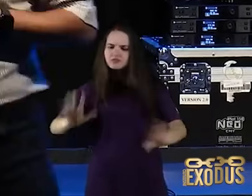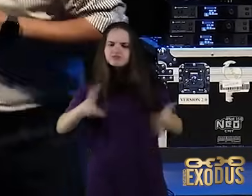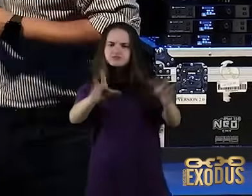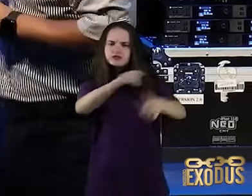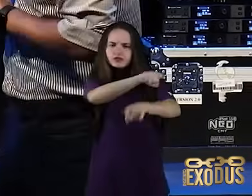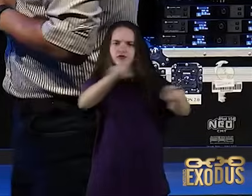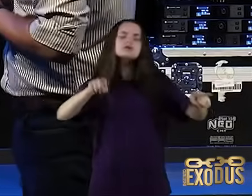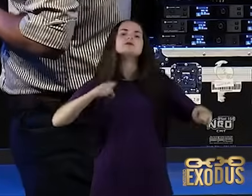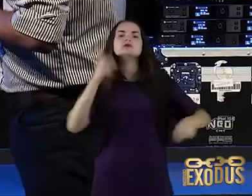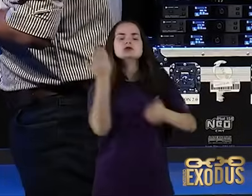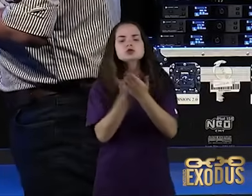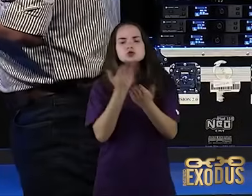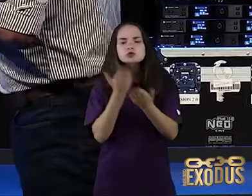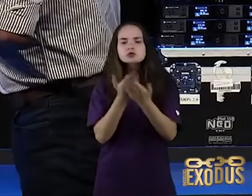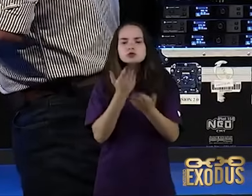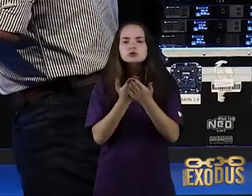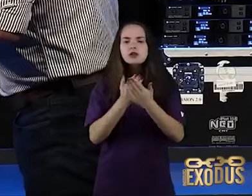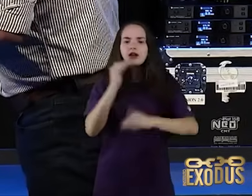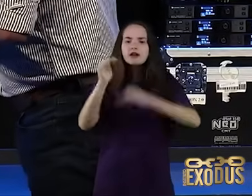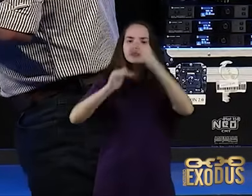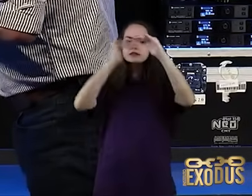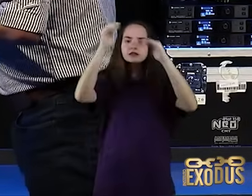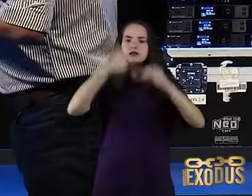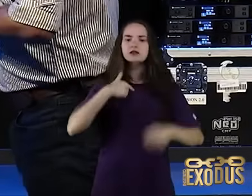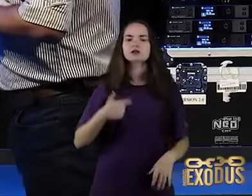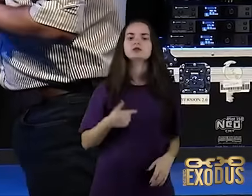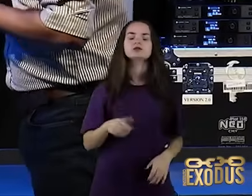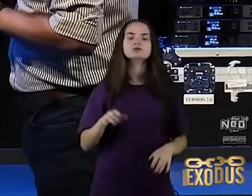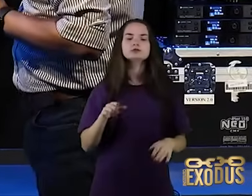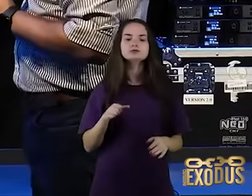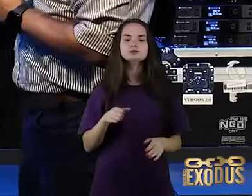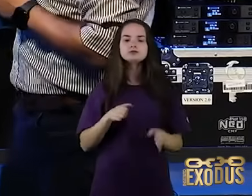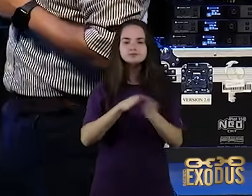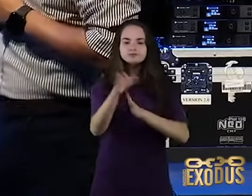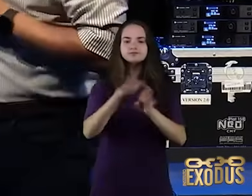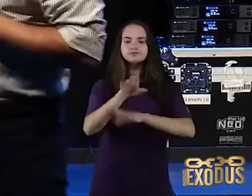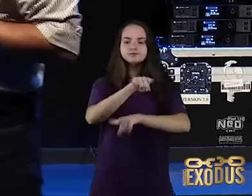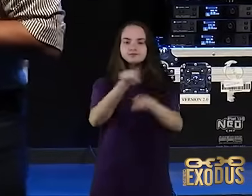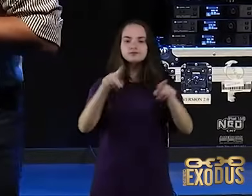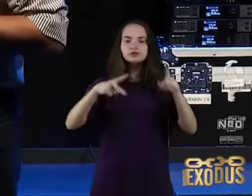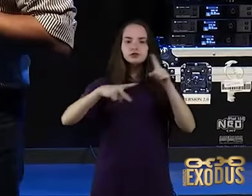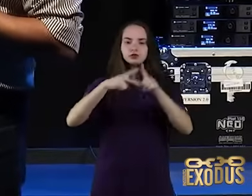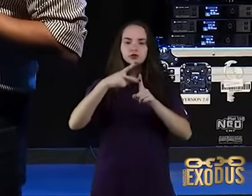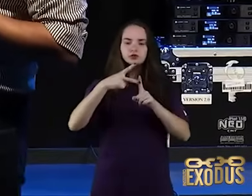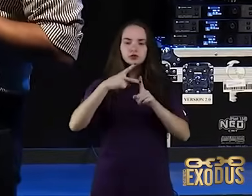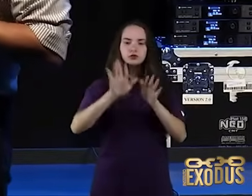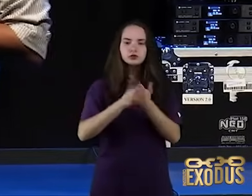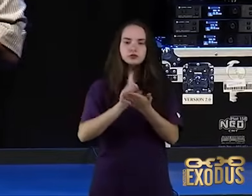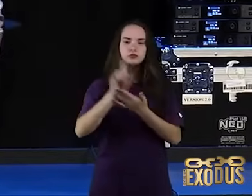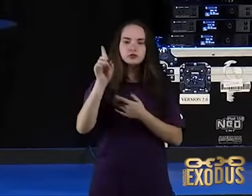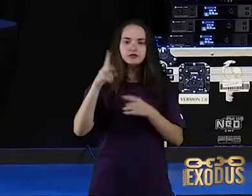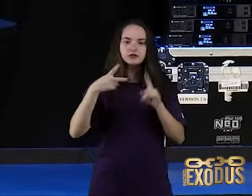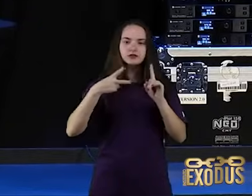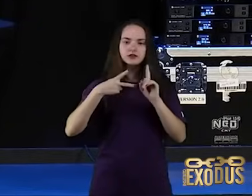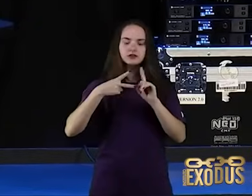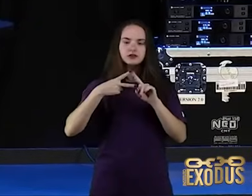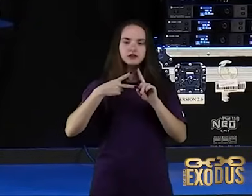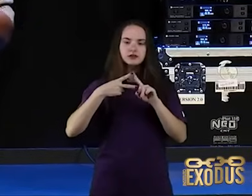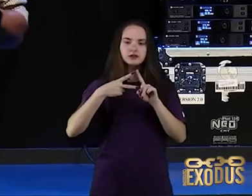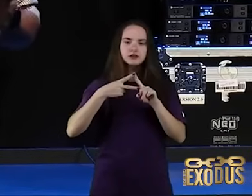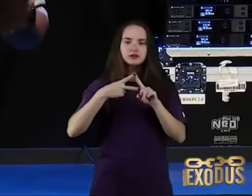crescer ó vou indicar para vocês duas bíblias duas isso aqui é Bíblia de Estudo